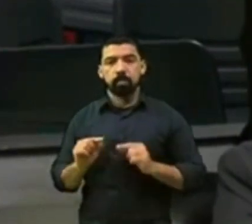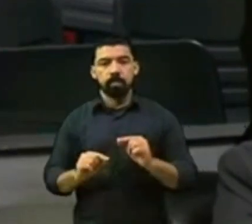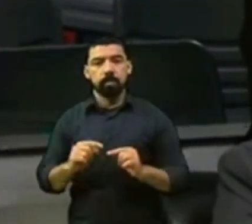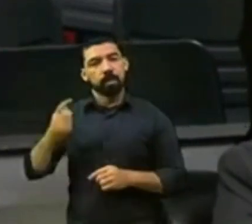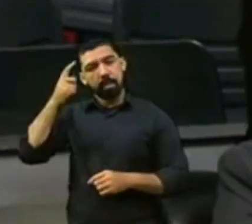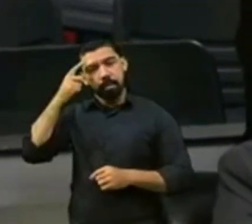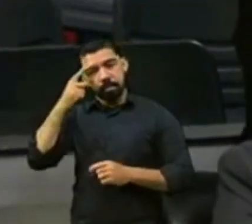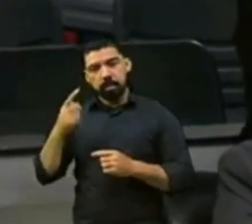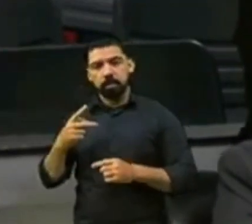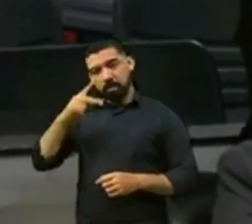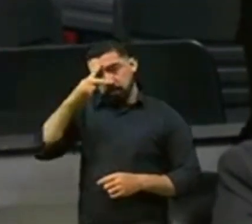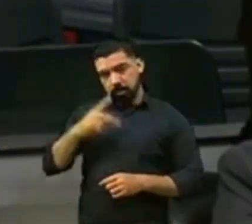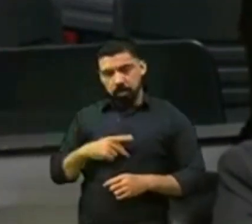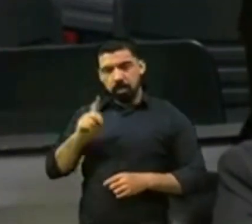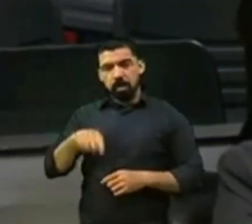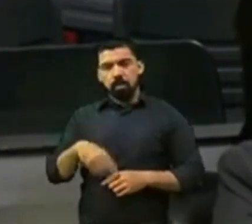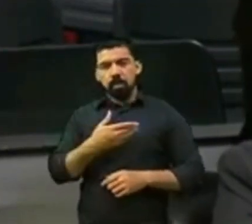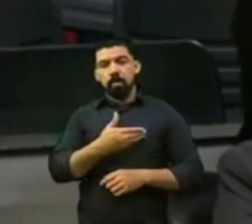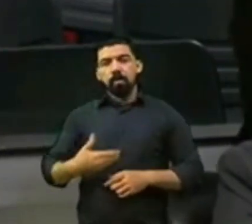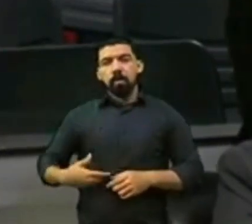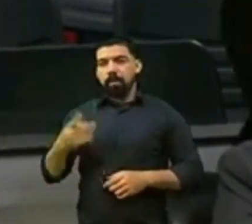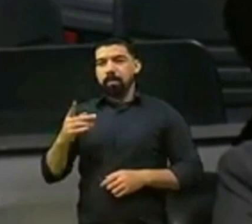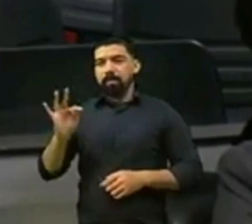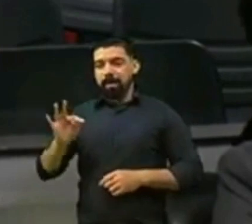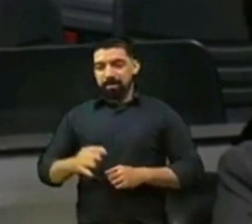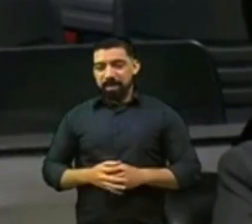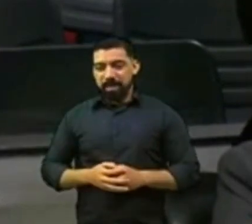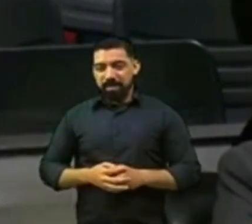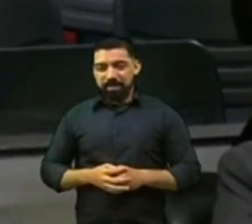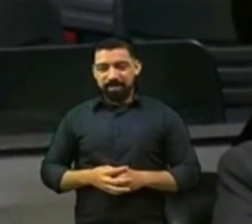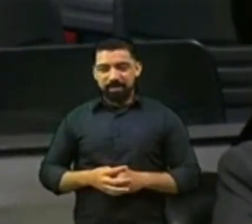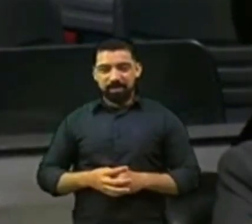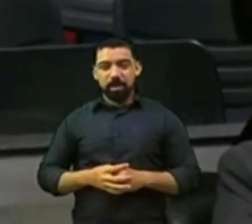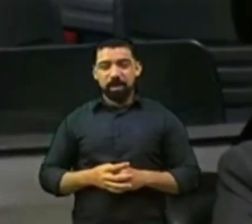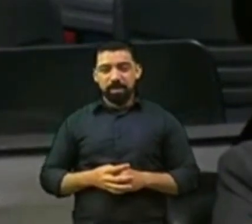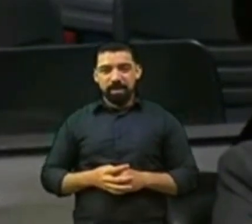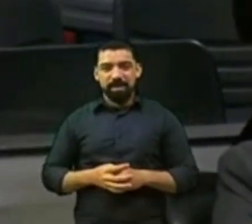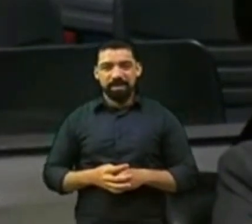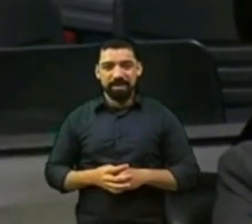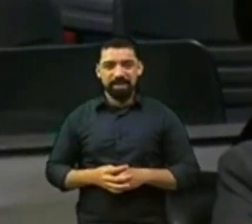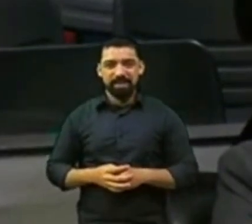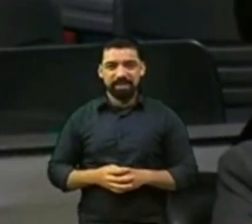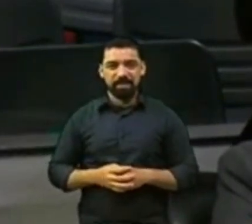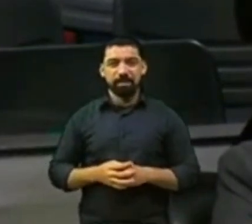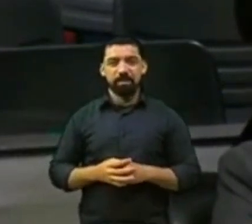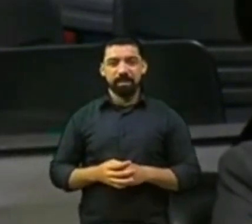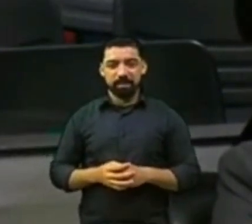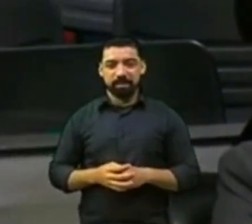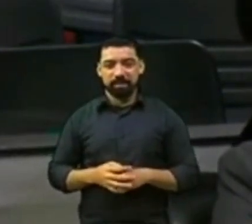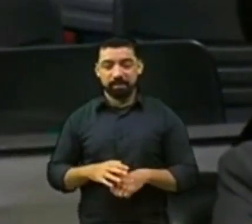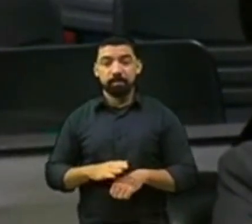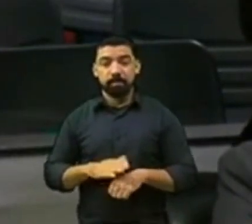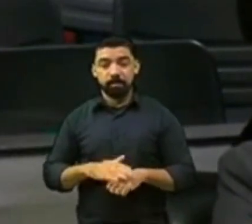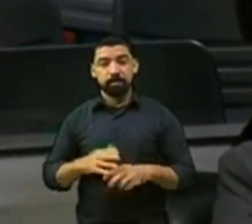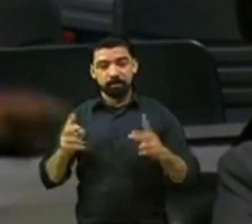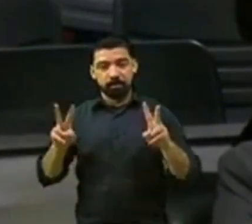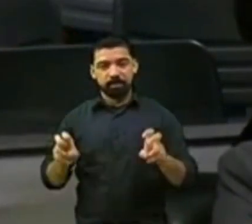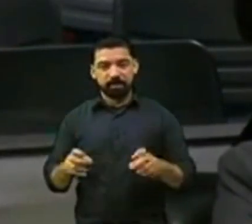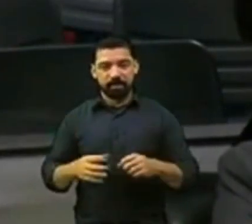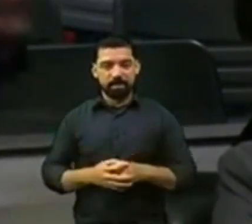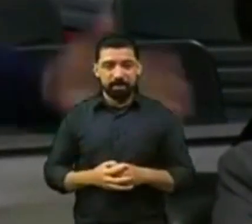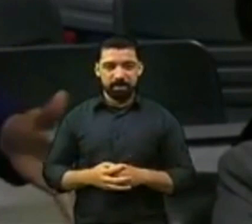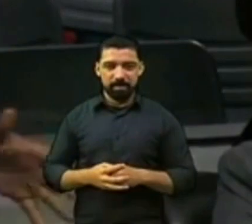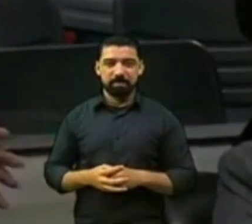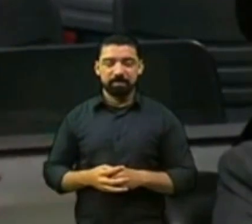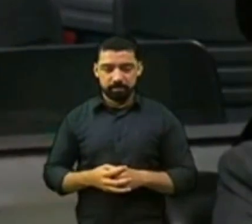como si, que é o que o governo do PT está fazendo nesse momento, em Brasília. Então, é isso que a gente fala sobre manter coerência. Quando